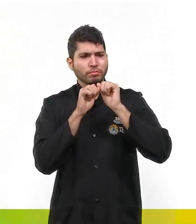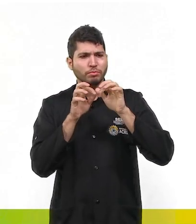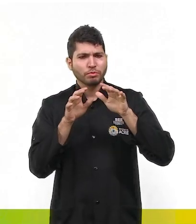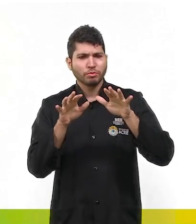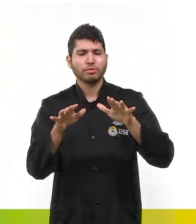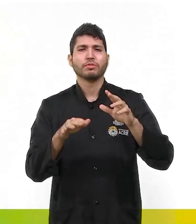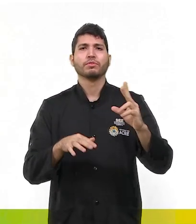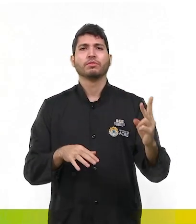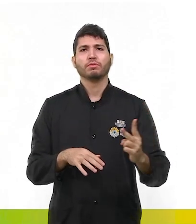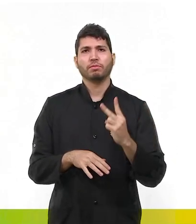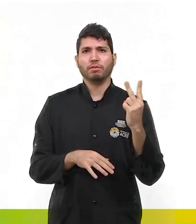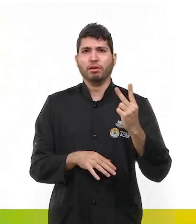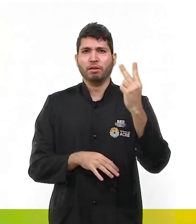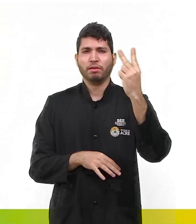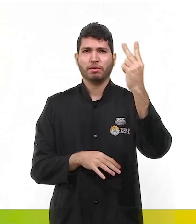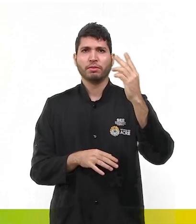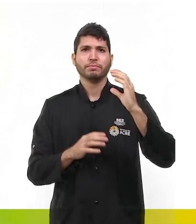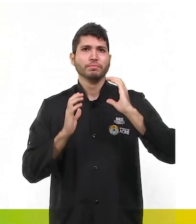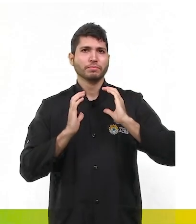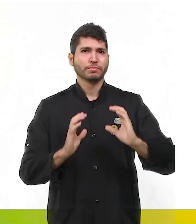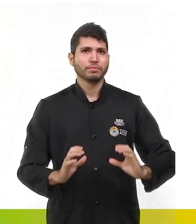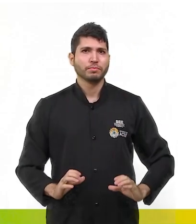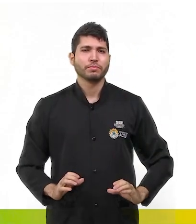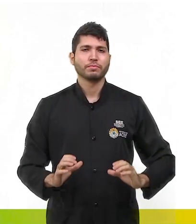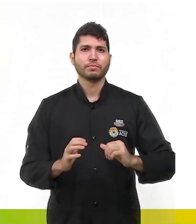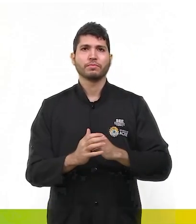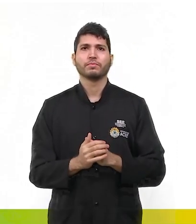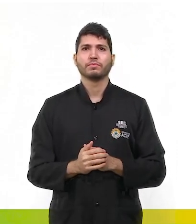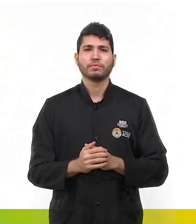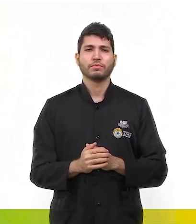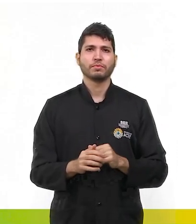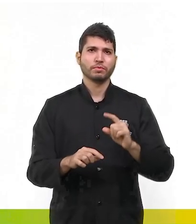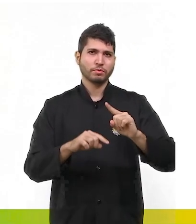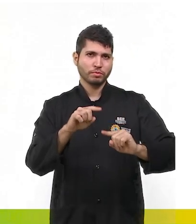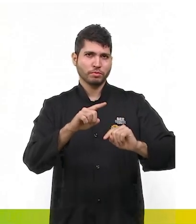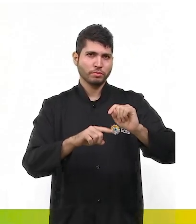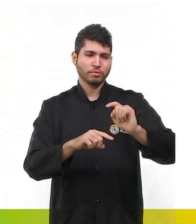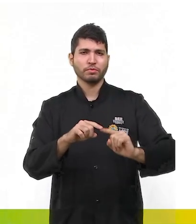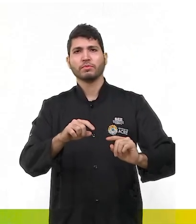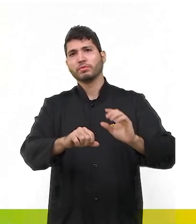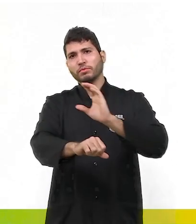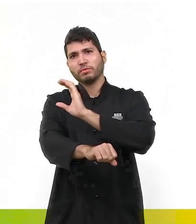de valores, comportamentos e produtos culturais